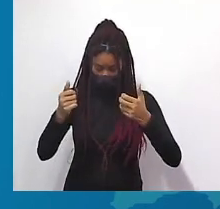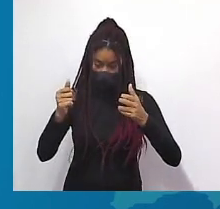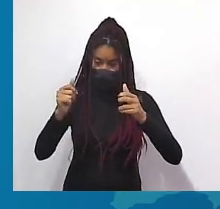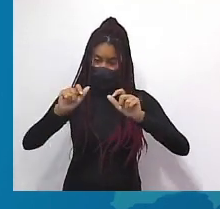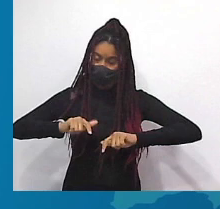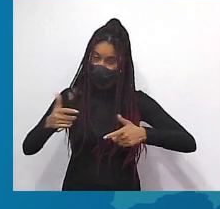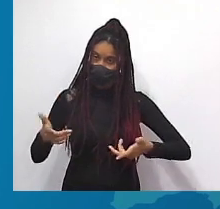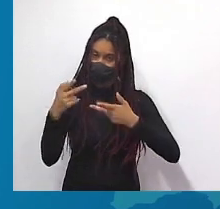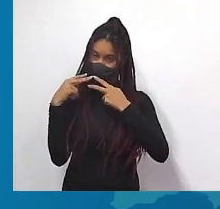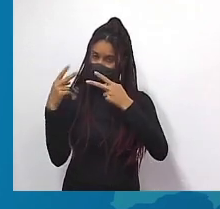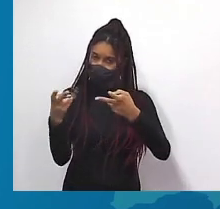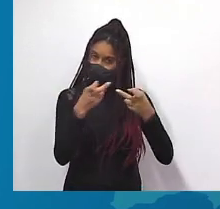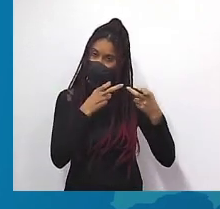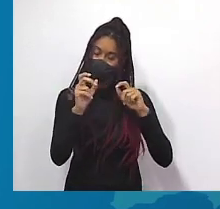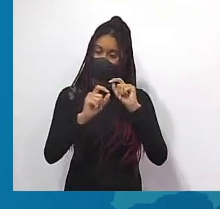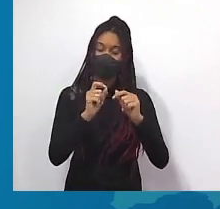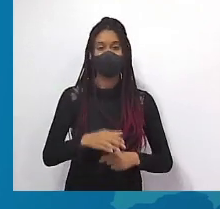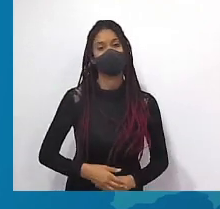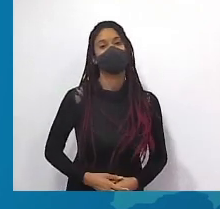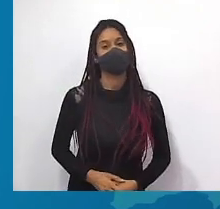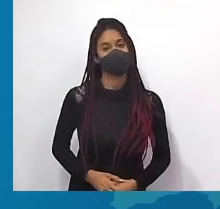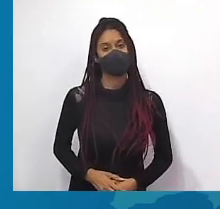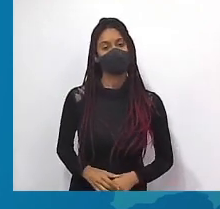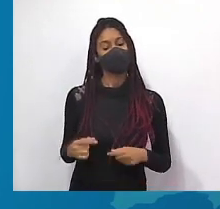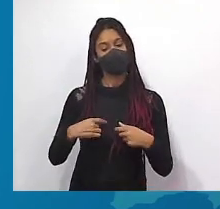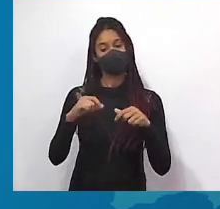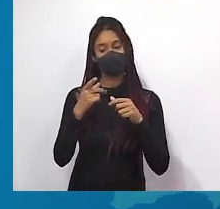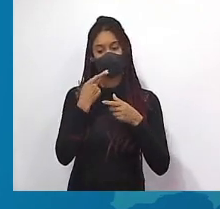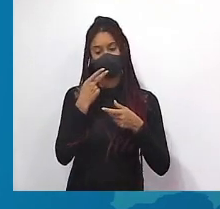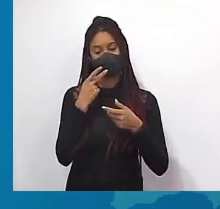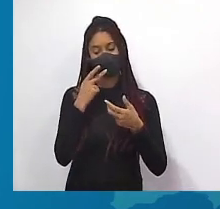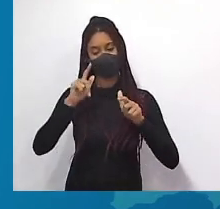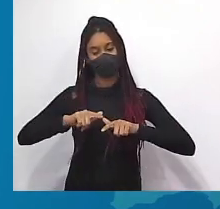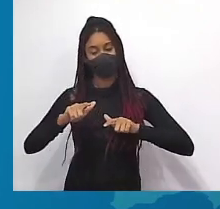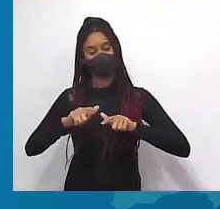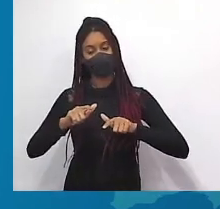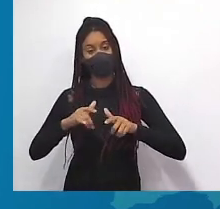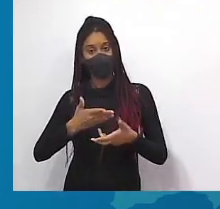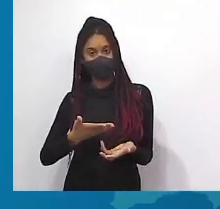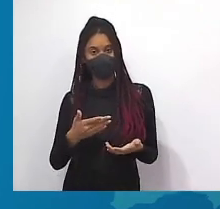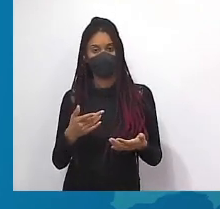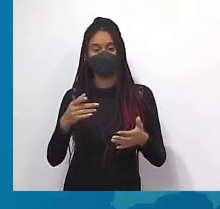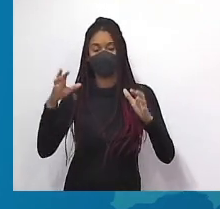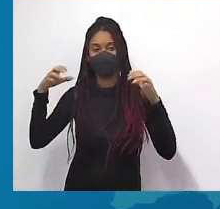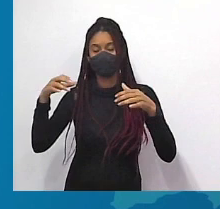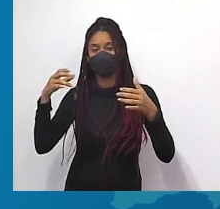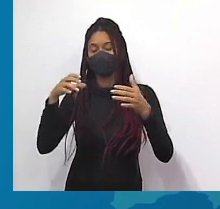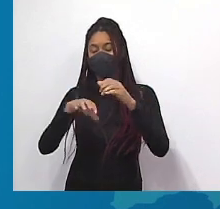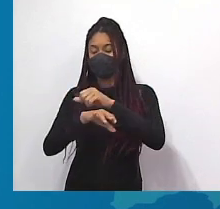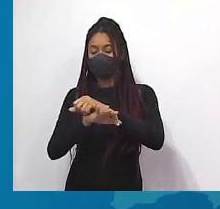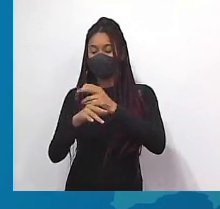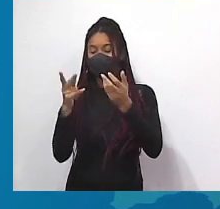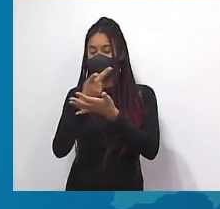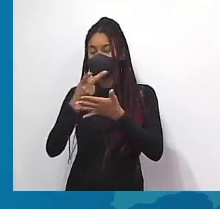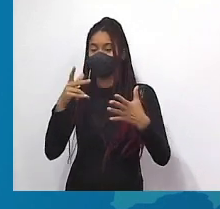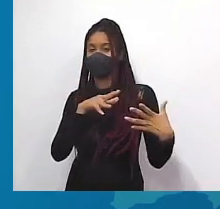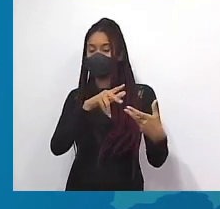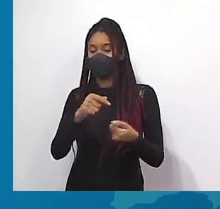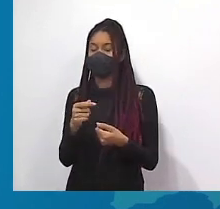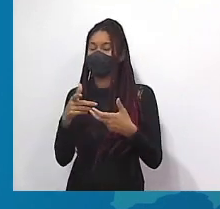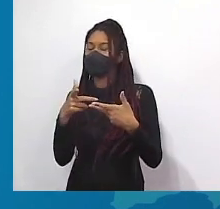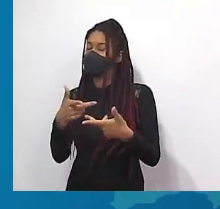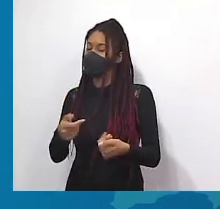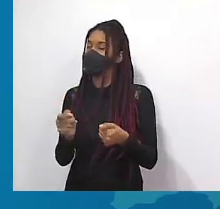eu falei de situações locais, né? A chuva ácida ela não acontece no planeta inteiro, é mais onde eu tenho